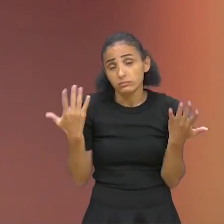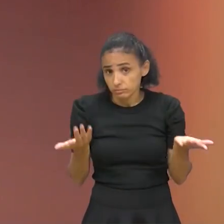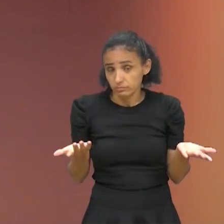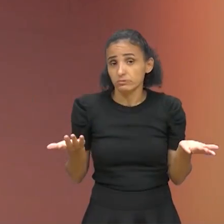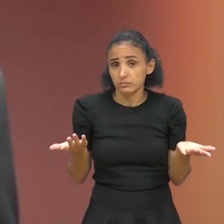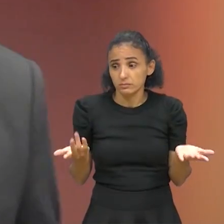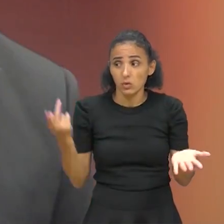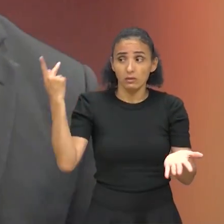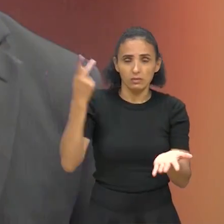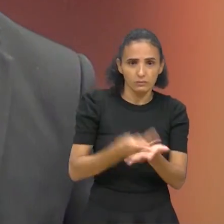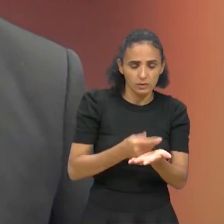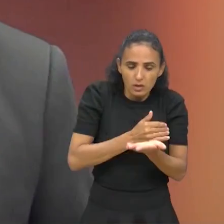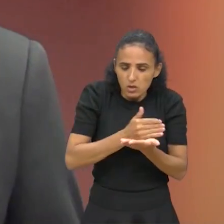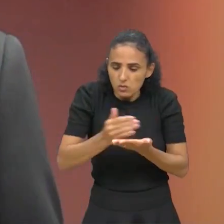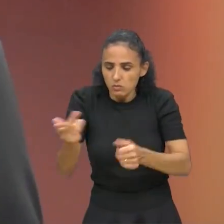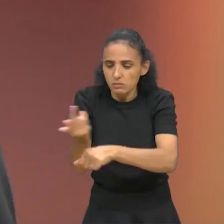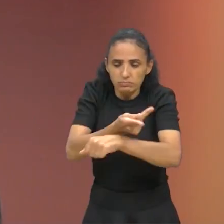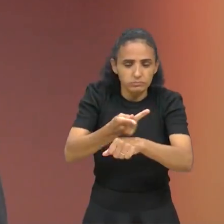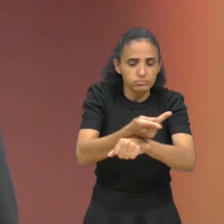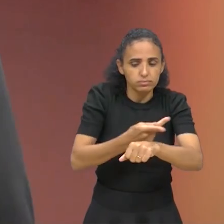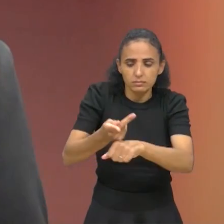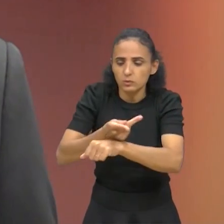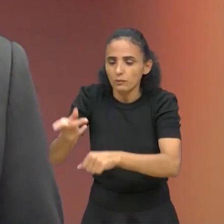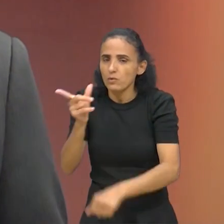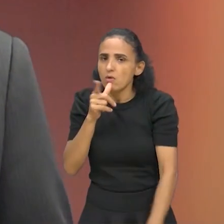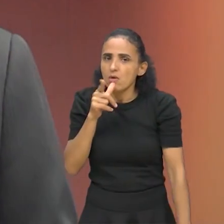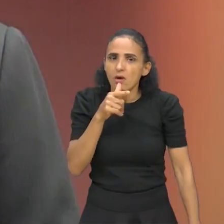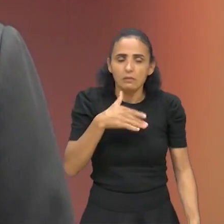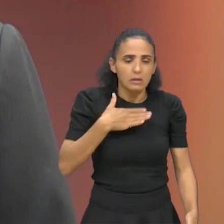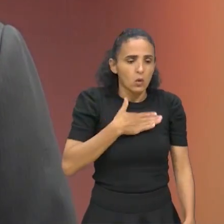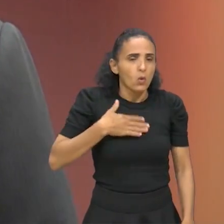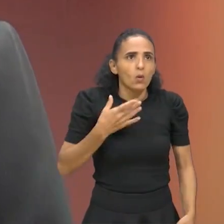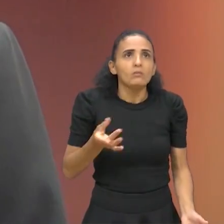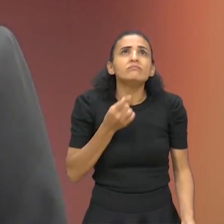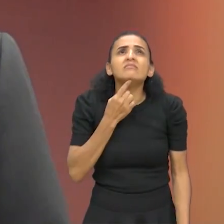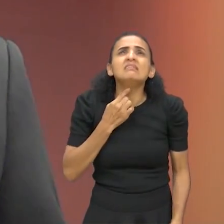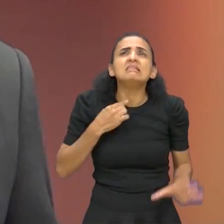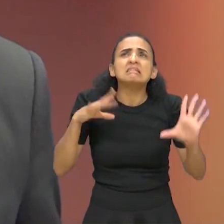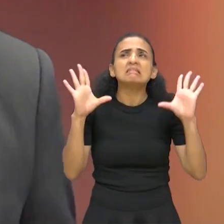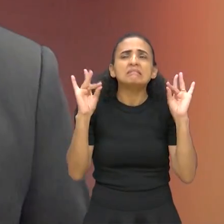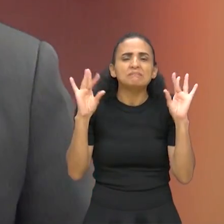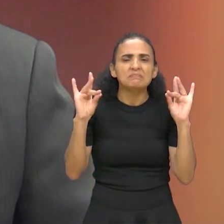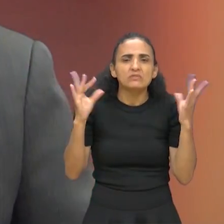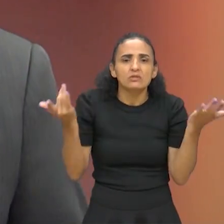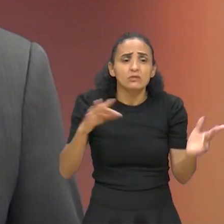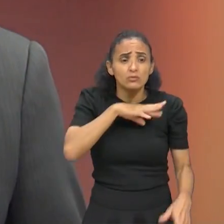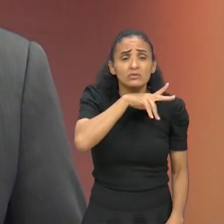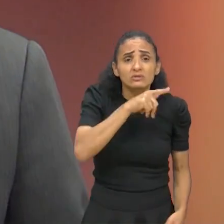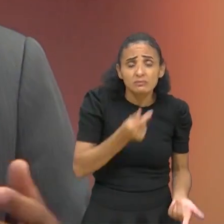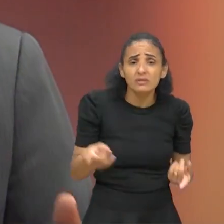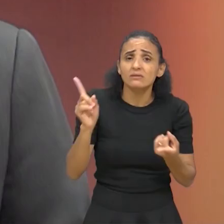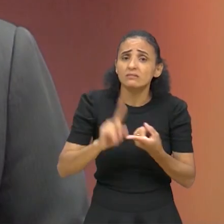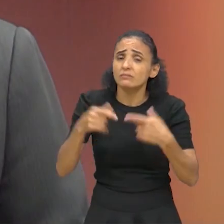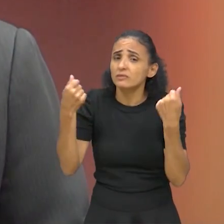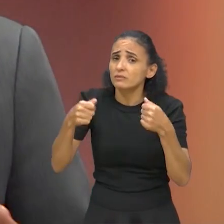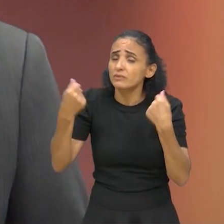fazer? Eles começam a procurar água para satisfazer a sede, não só das pessoas, mas dos animais que ali